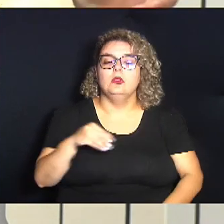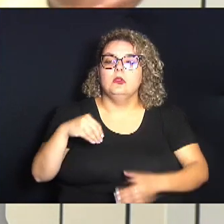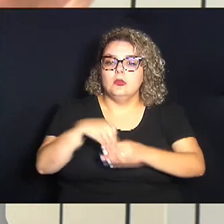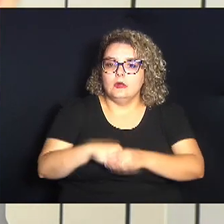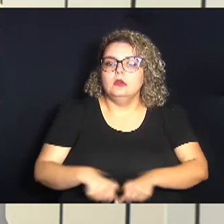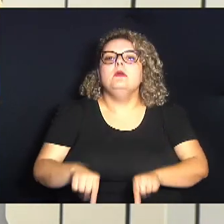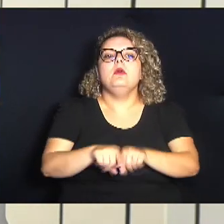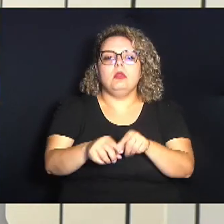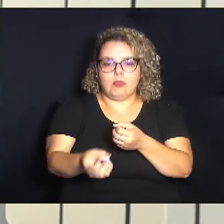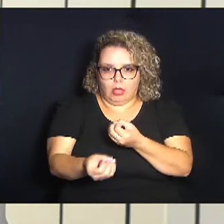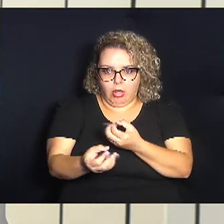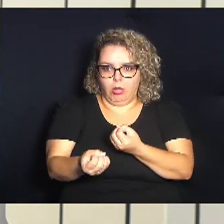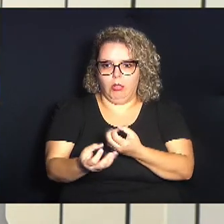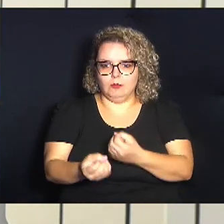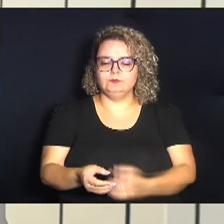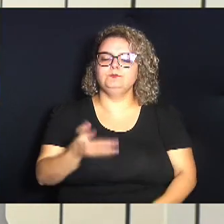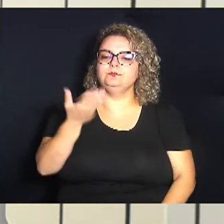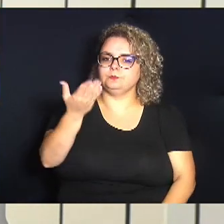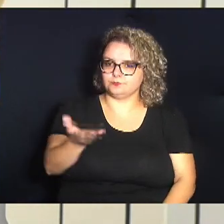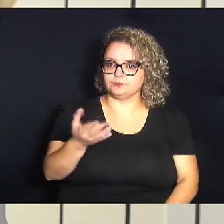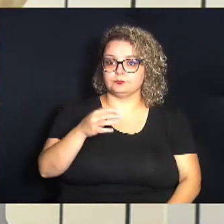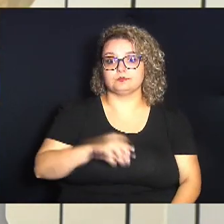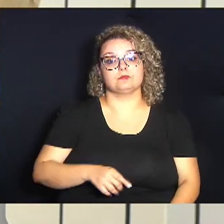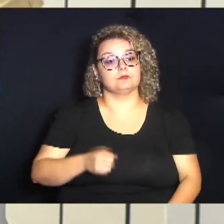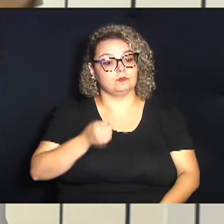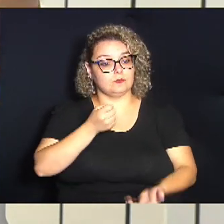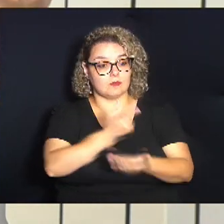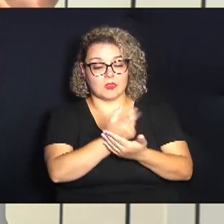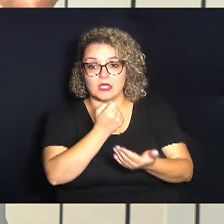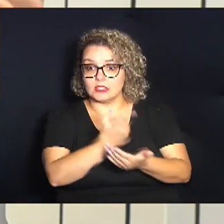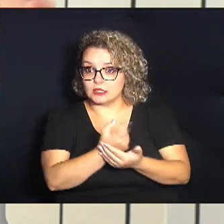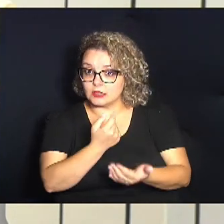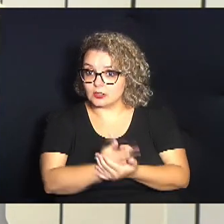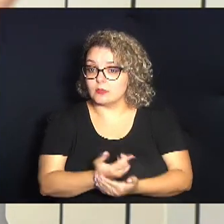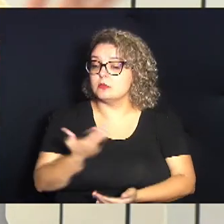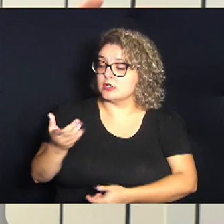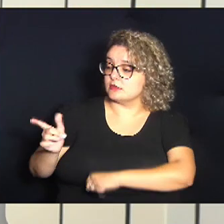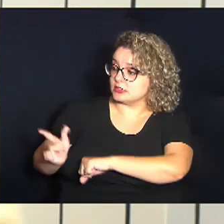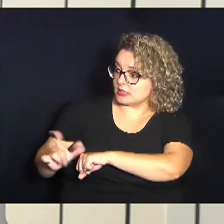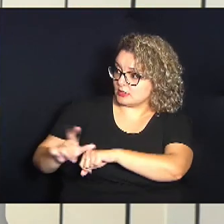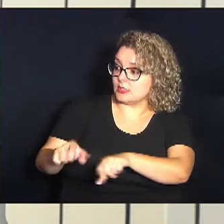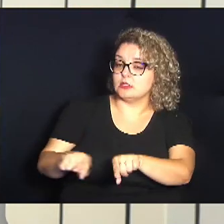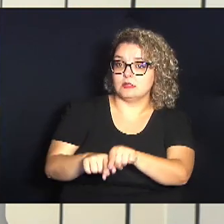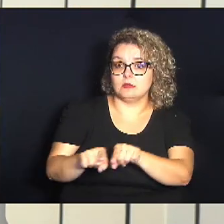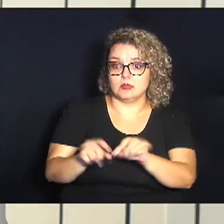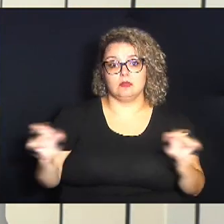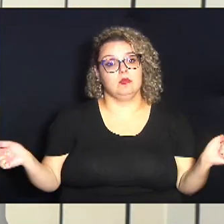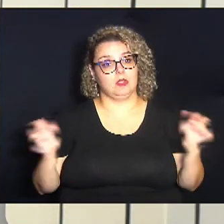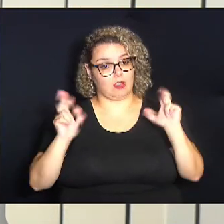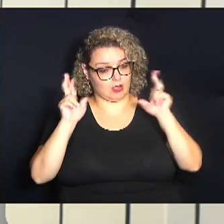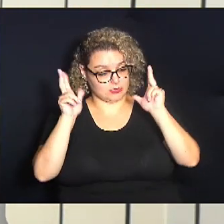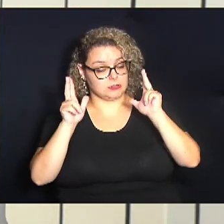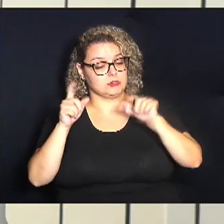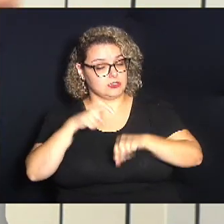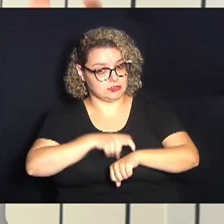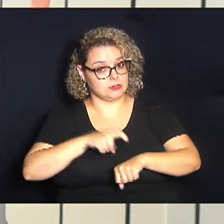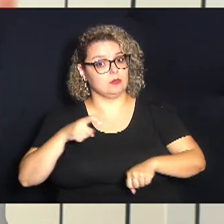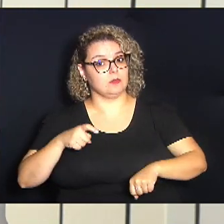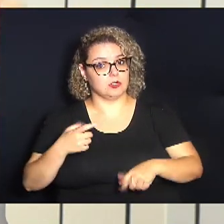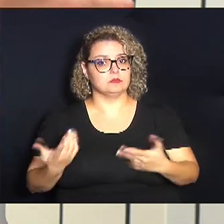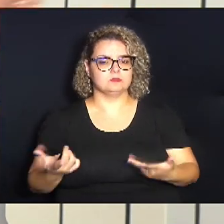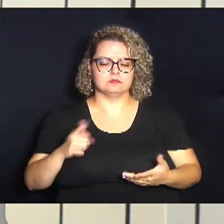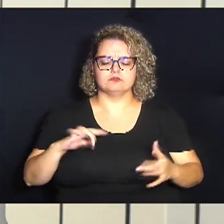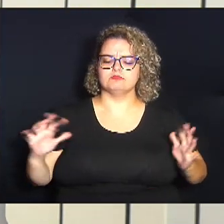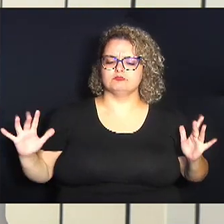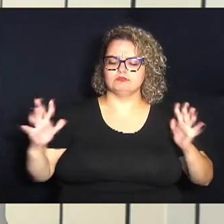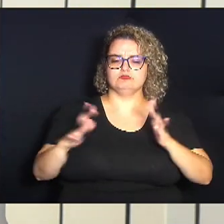passando informações para você que é consumidor, para você que é comerciante também, ficar esperto, então, nessa época que tem maior